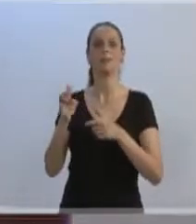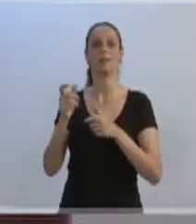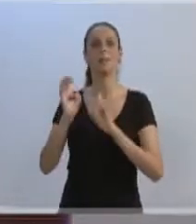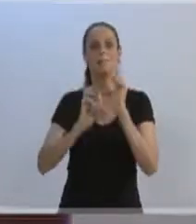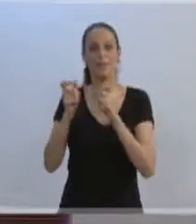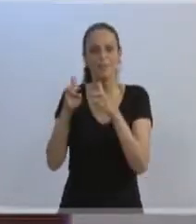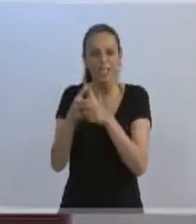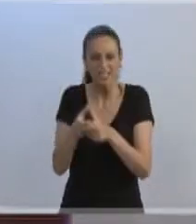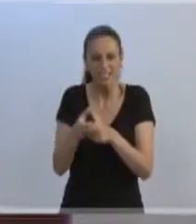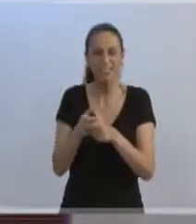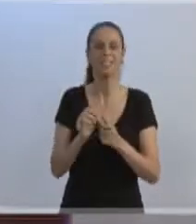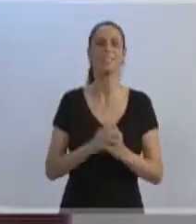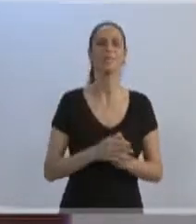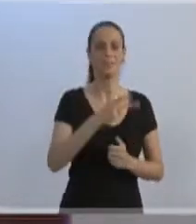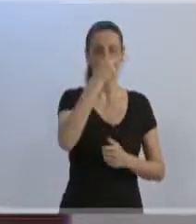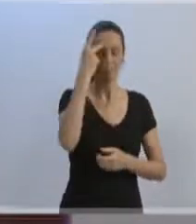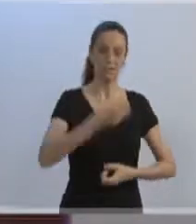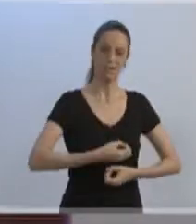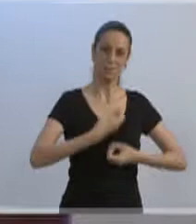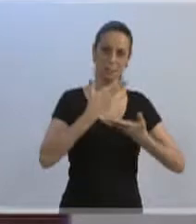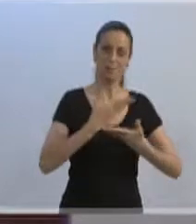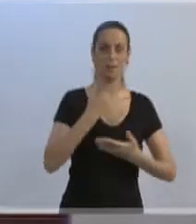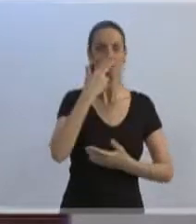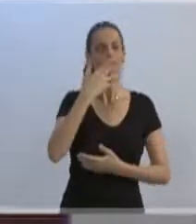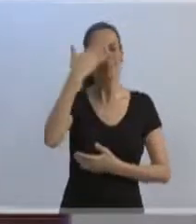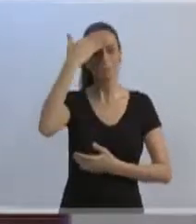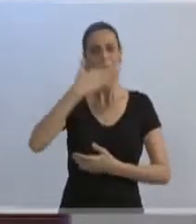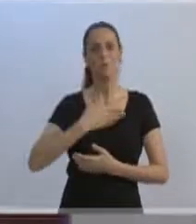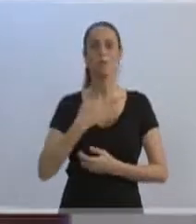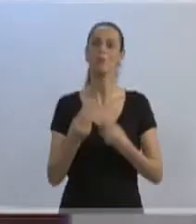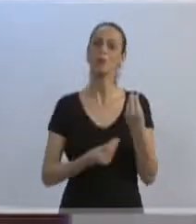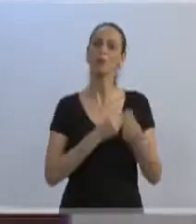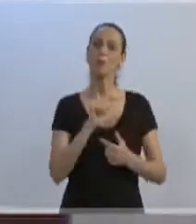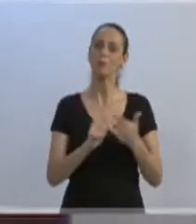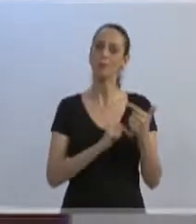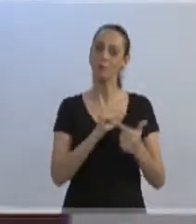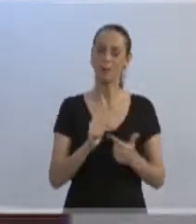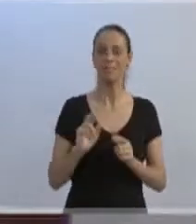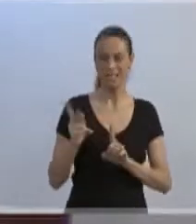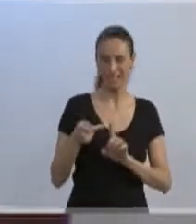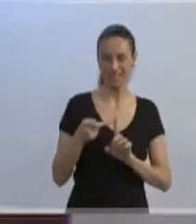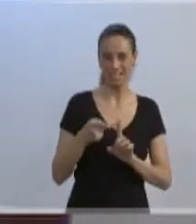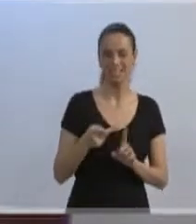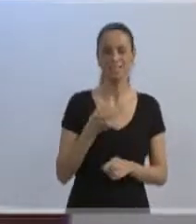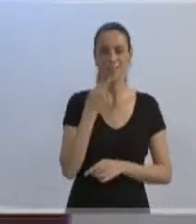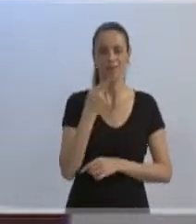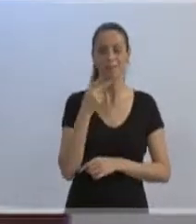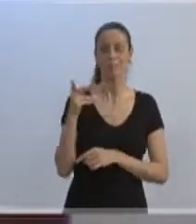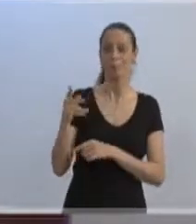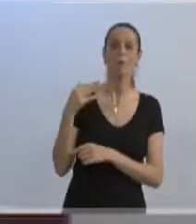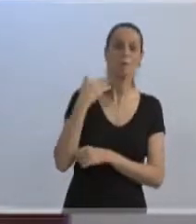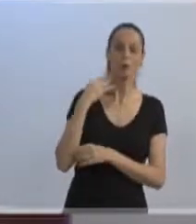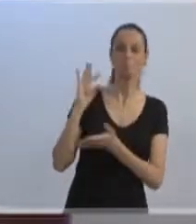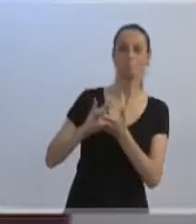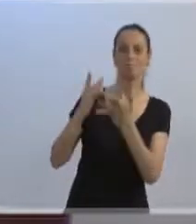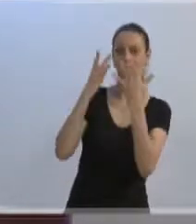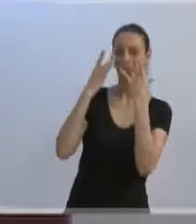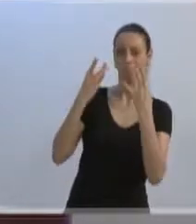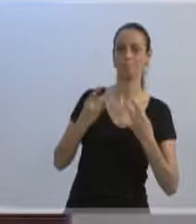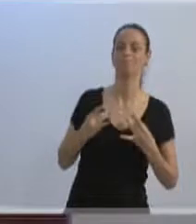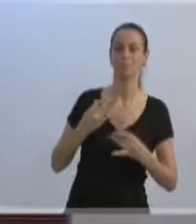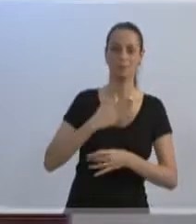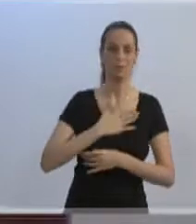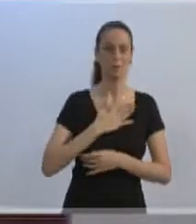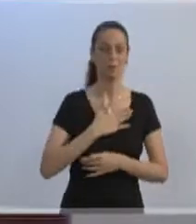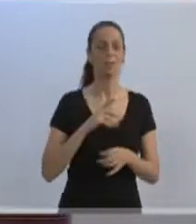pessoas que deram depoimento um testemunho do trabalho os clientes que deram testemunho da atenção do blusol valorizaram muito